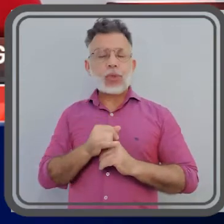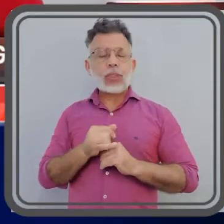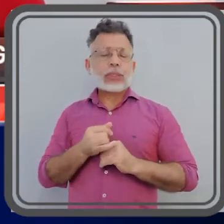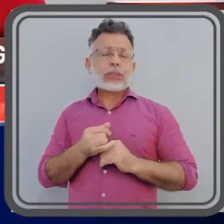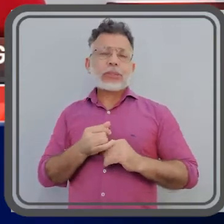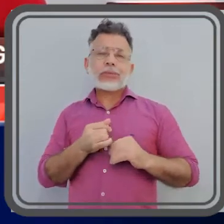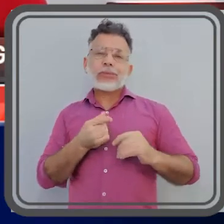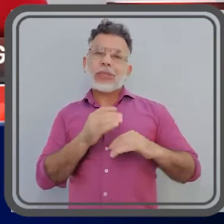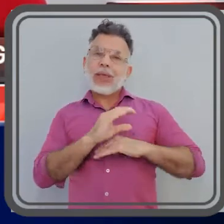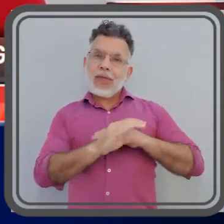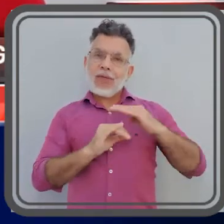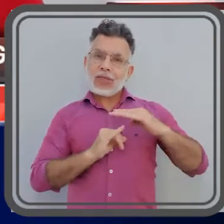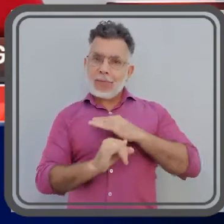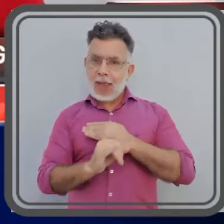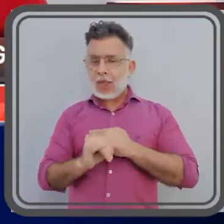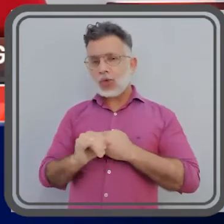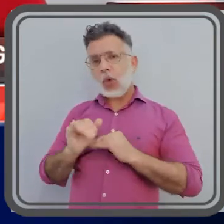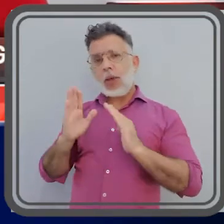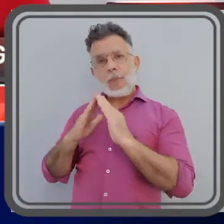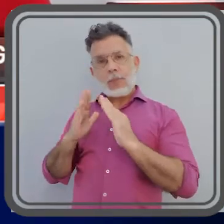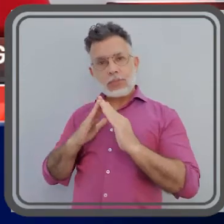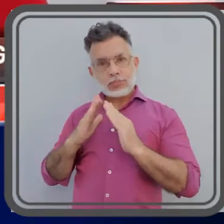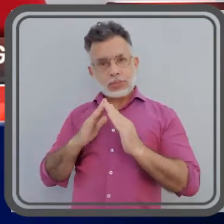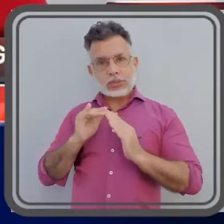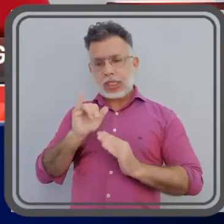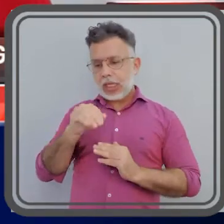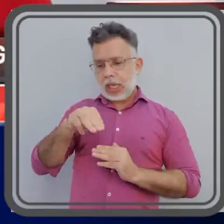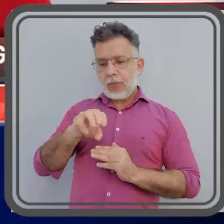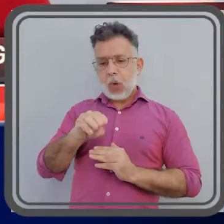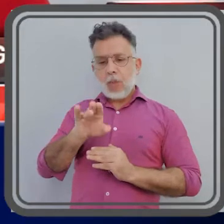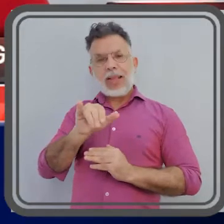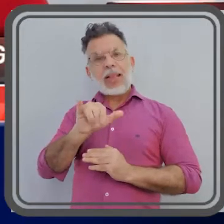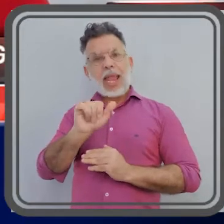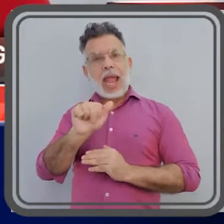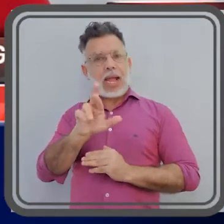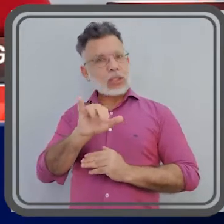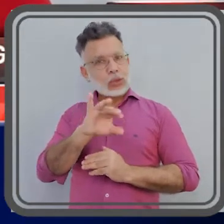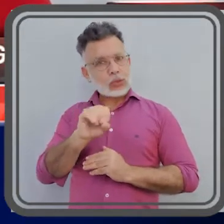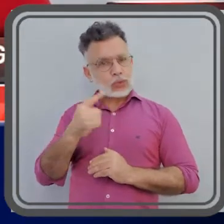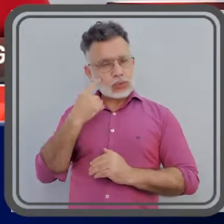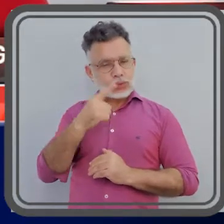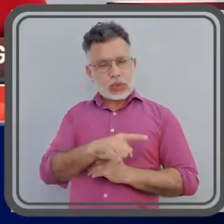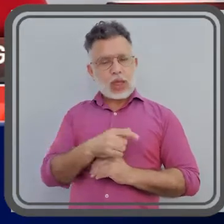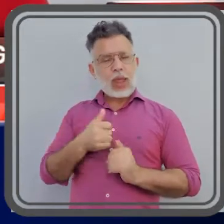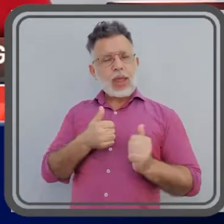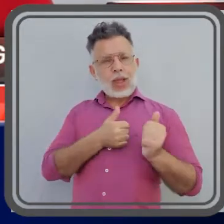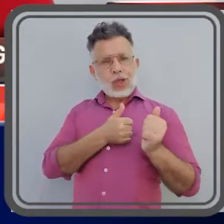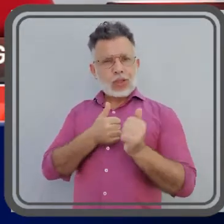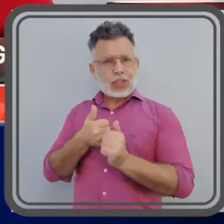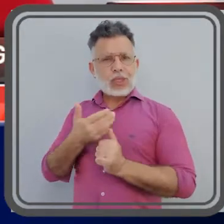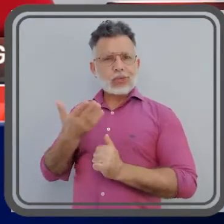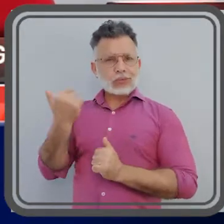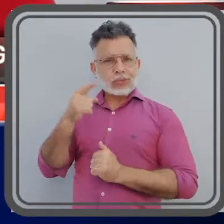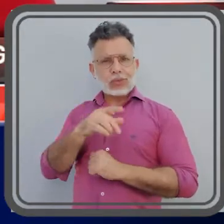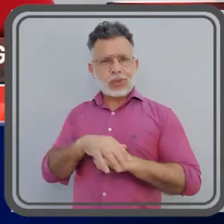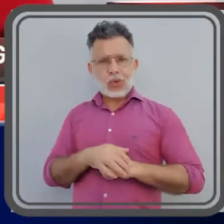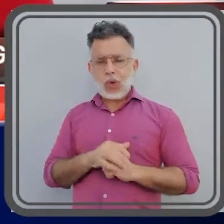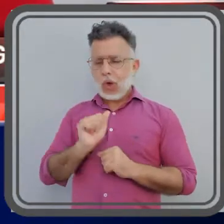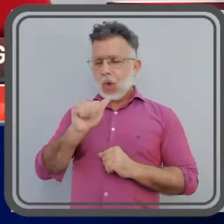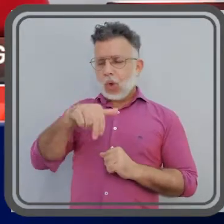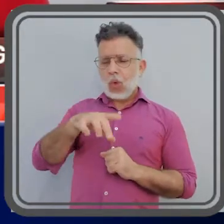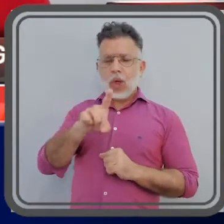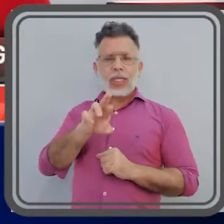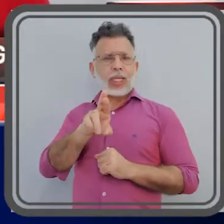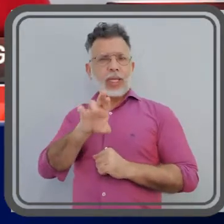e consolidação, né? E eu que te sigo há bastante tempo, desde aquele nosso bate-papo lá no Guarujá, aliás, um abraço para o André Caruso, que faz tempo que a gente não